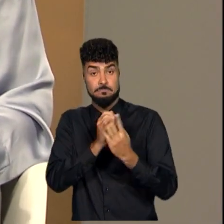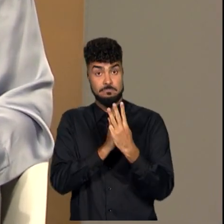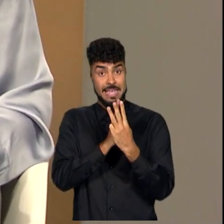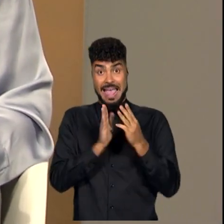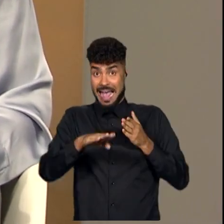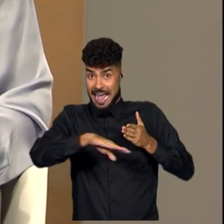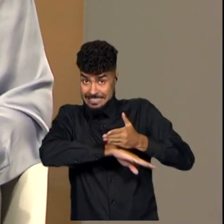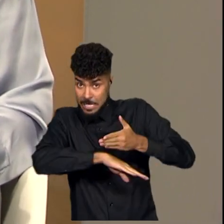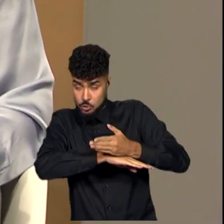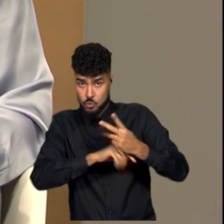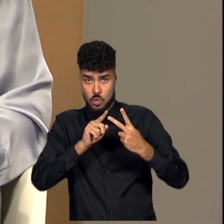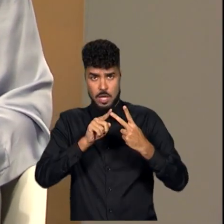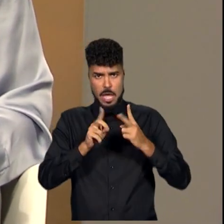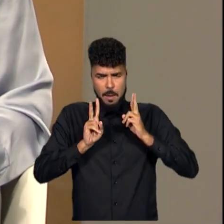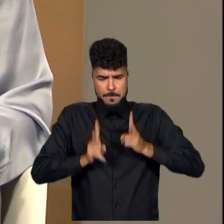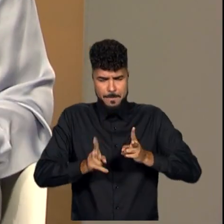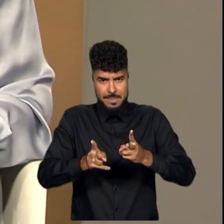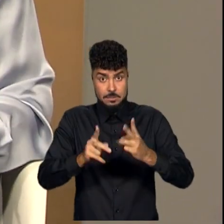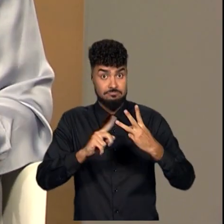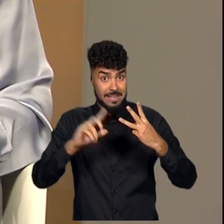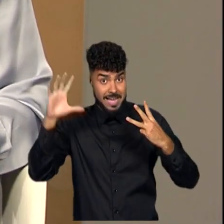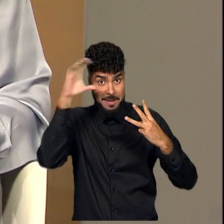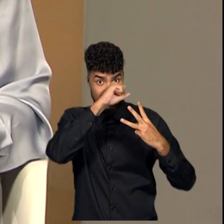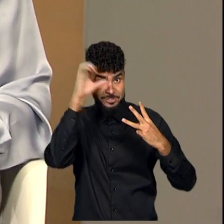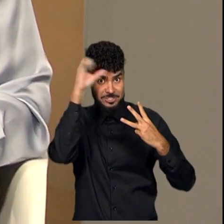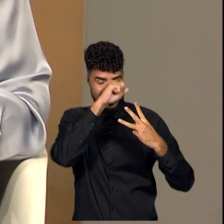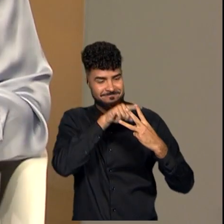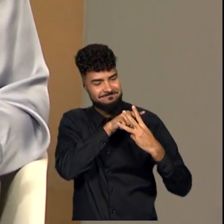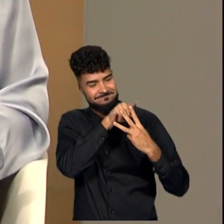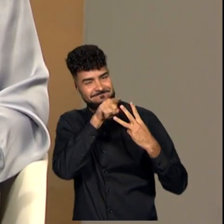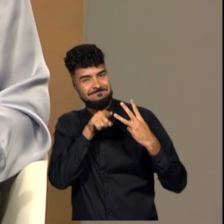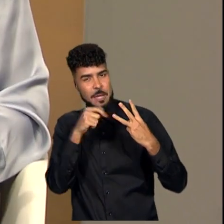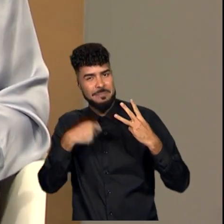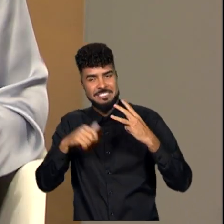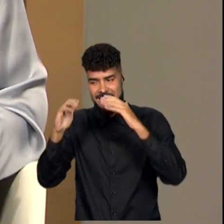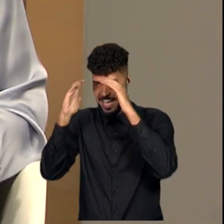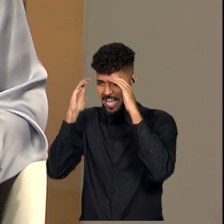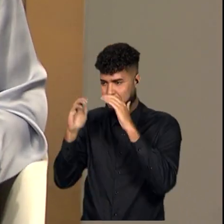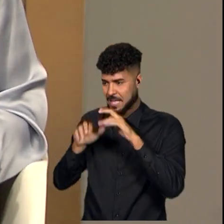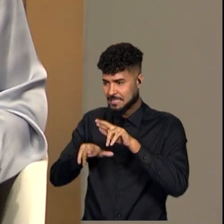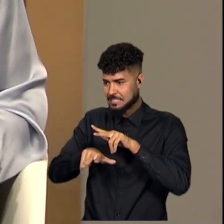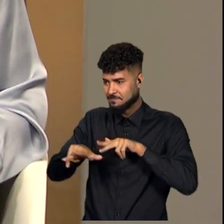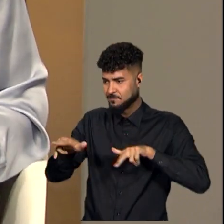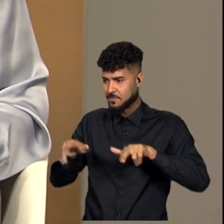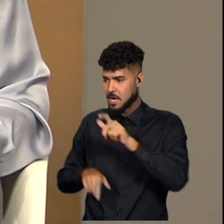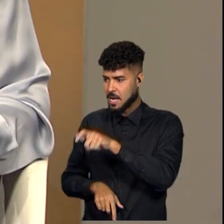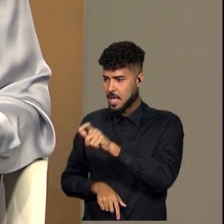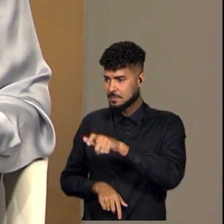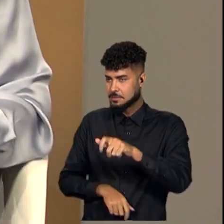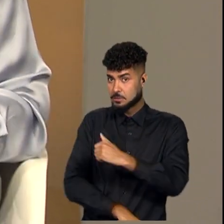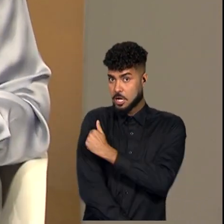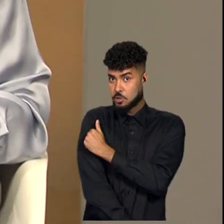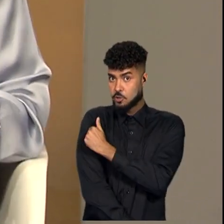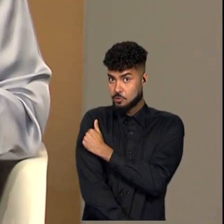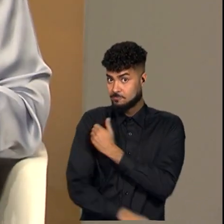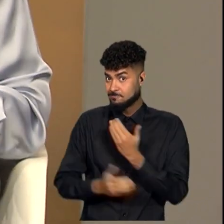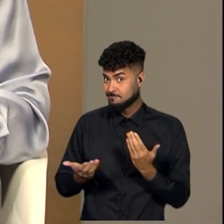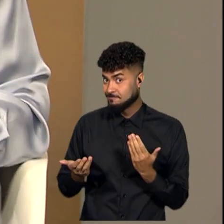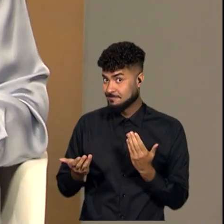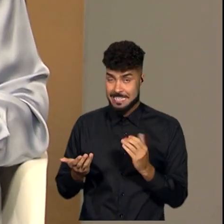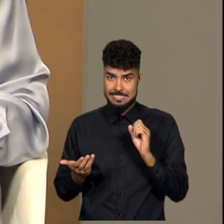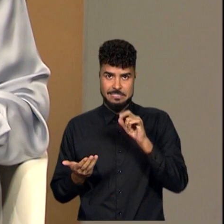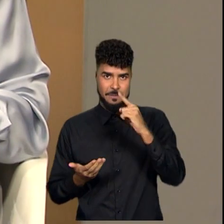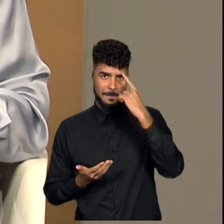a permanência e a aprendizagem. Para isso, a gente precisa respeitar as diferenças desse indivíduo. A gente está falando de indivíduos, se a gente